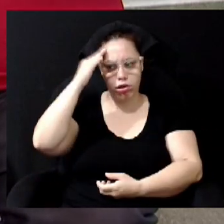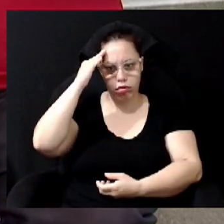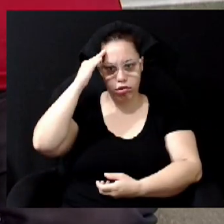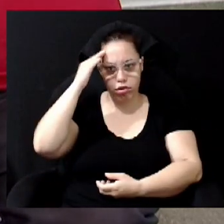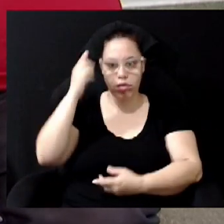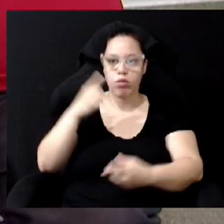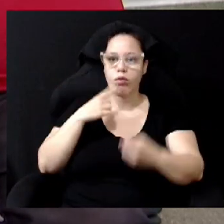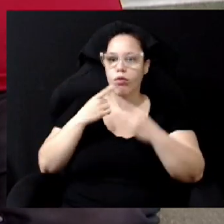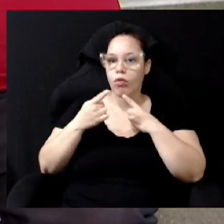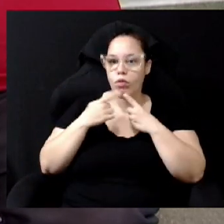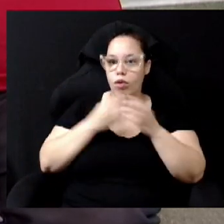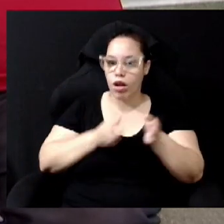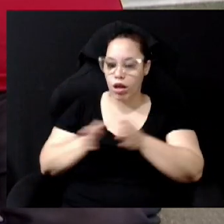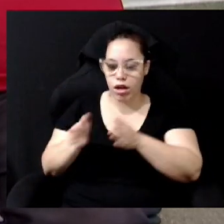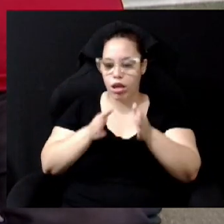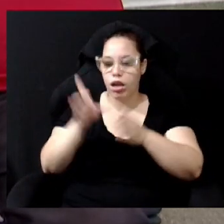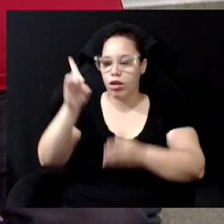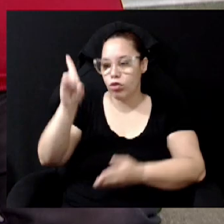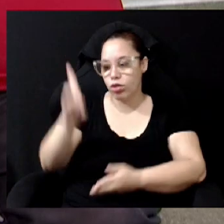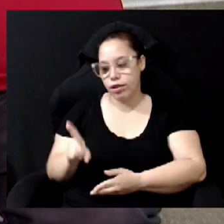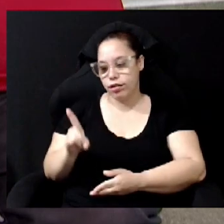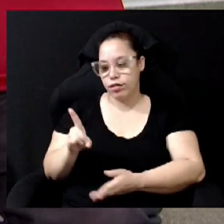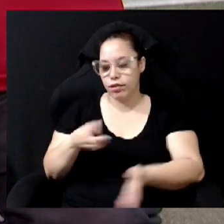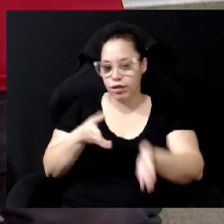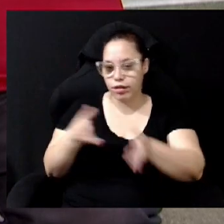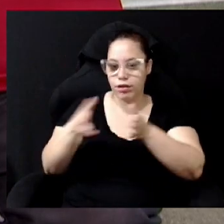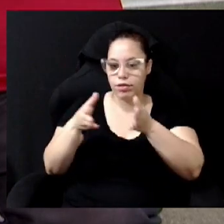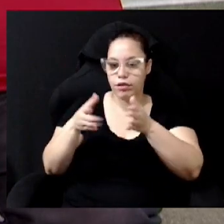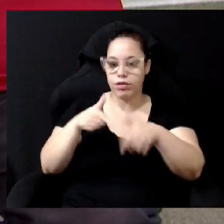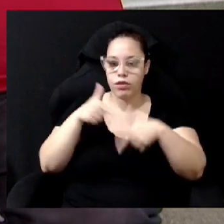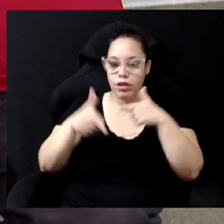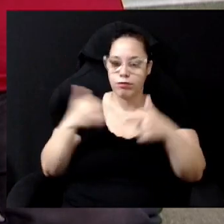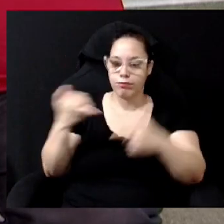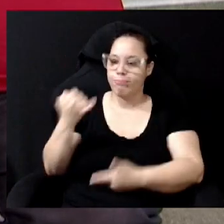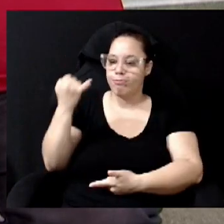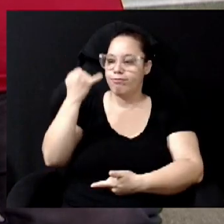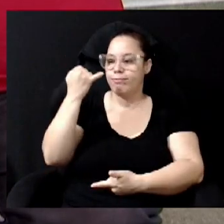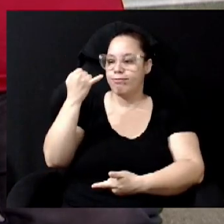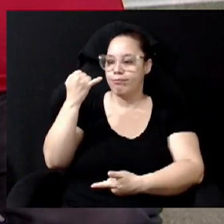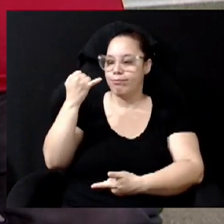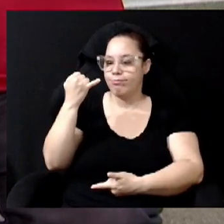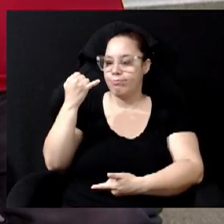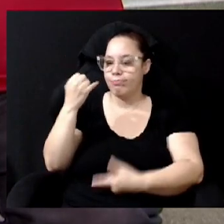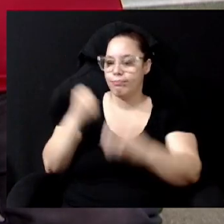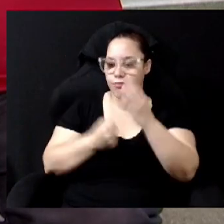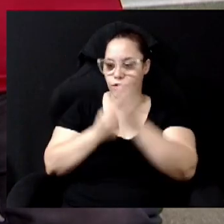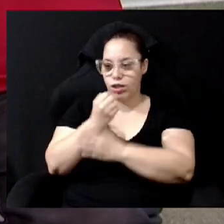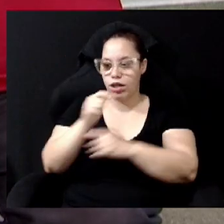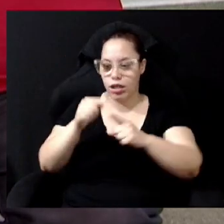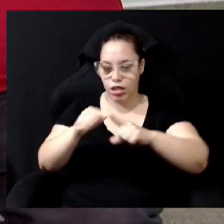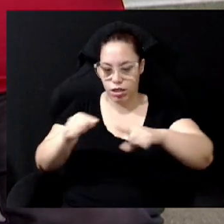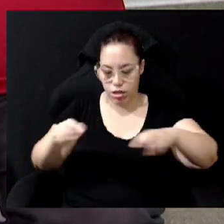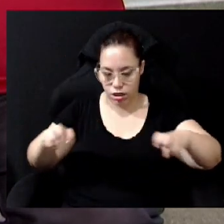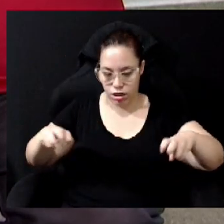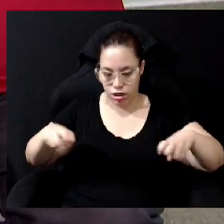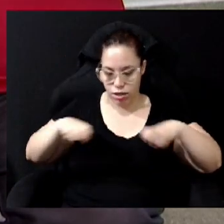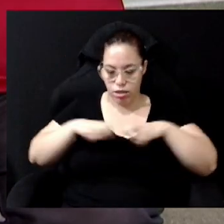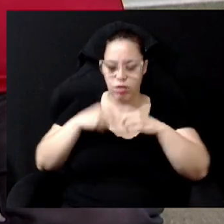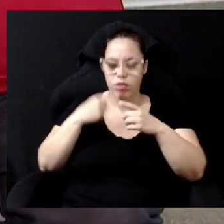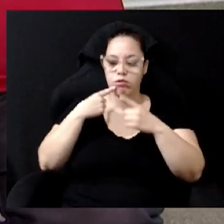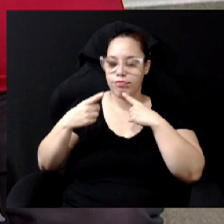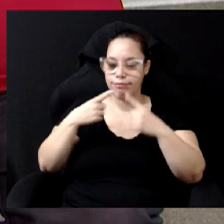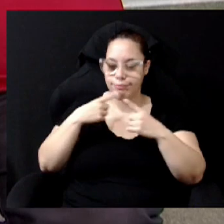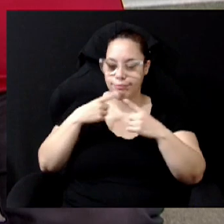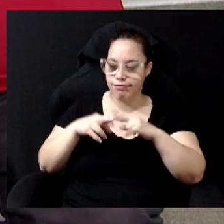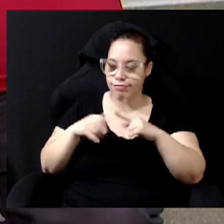acessar a direção, e a direção acessa ele. Então, o trabalho fundamental é esse, criar espaços para que a gente possa dialogar sobre essas diferenças.